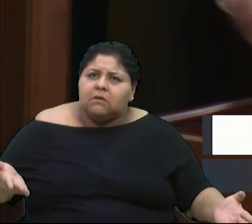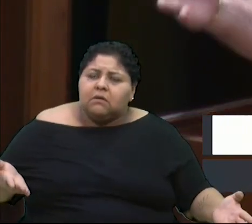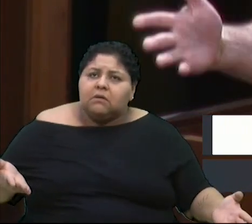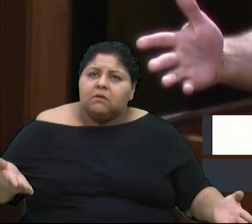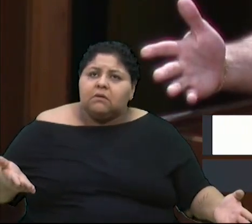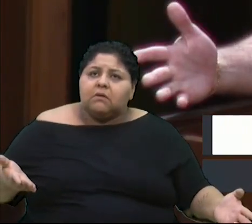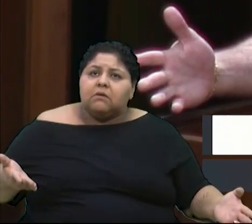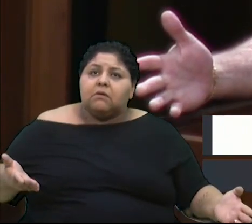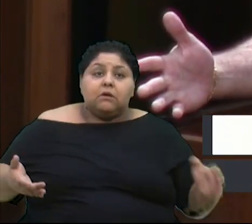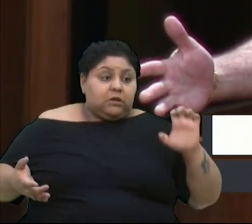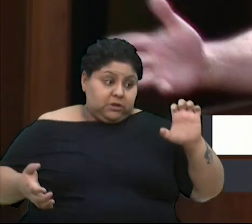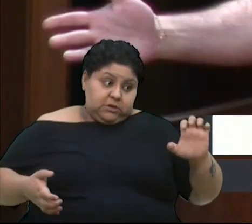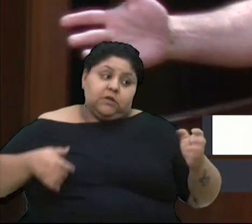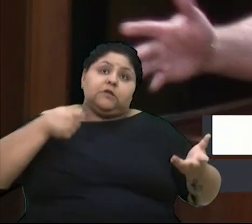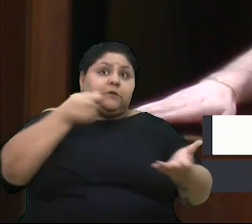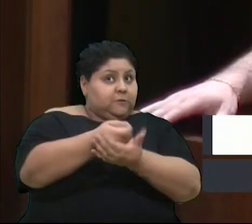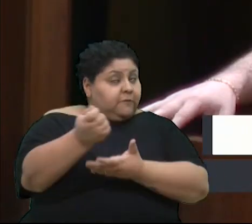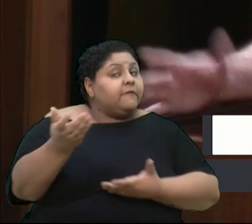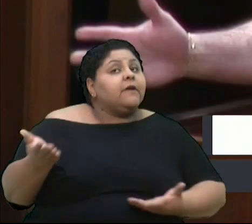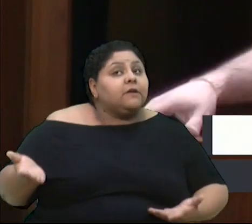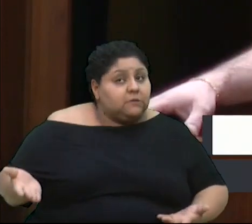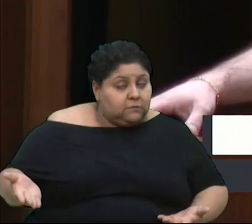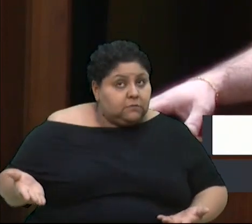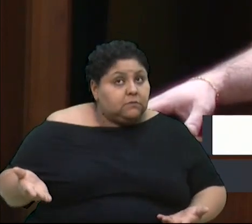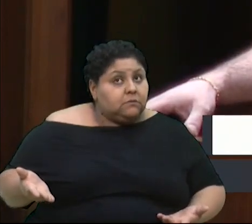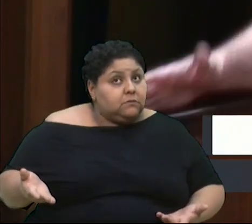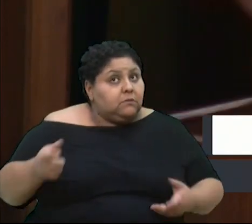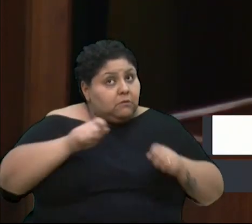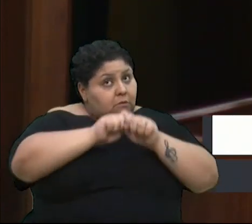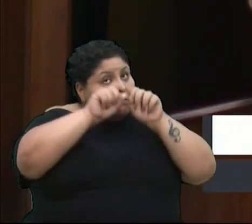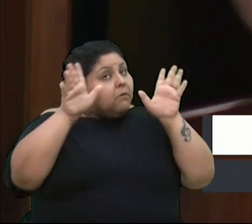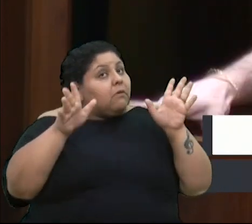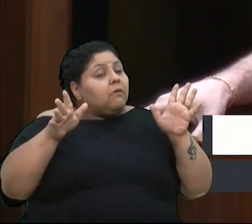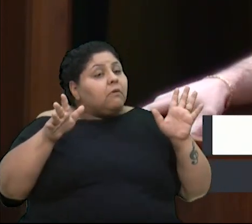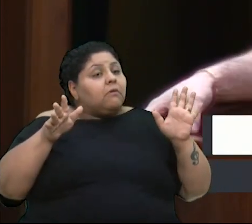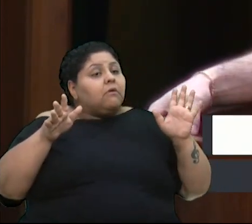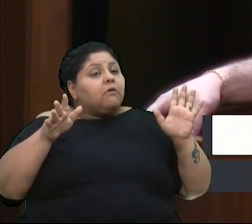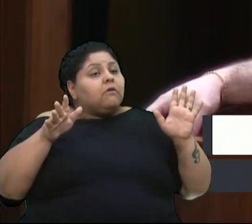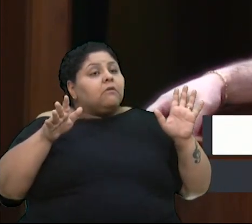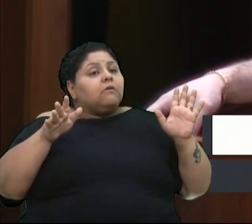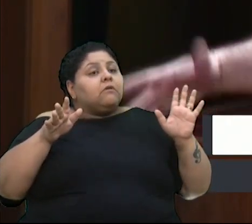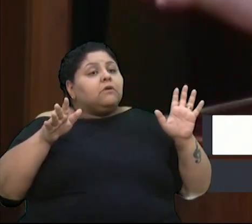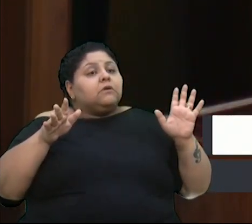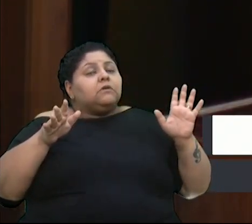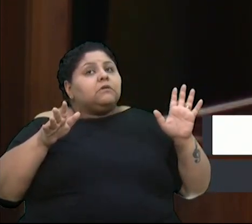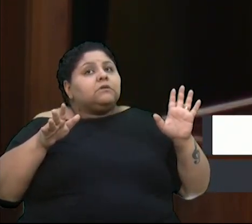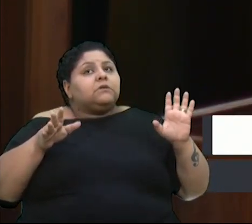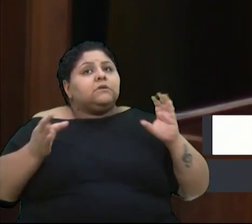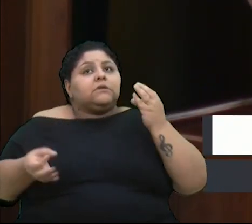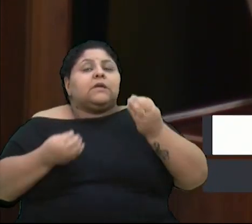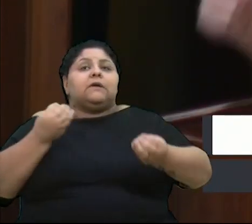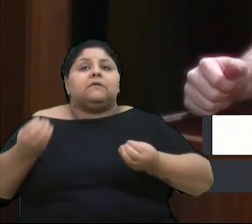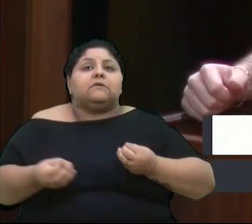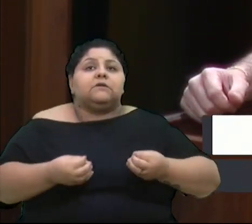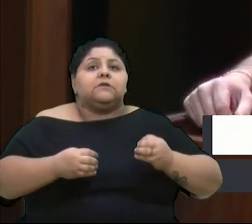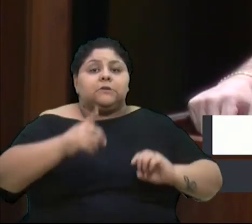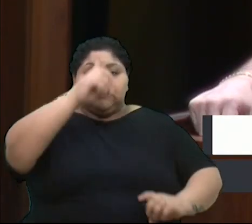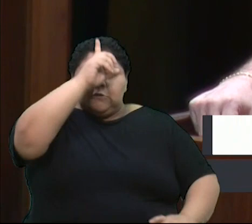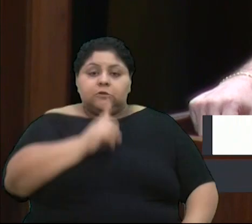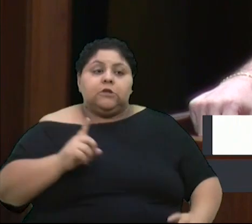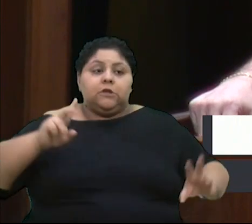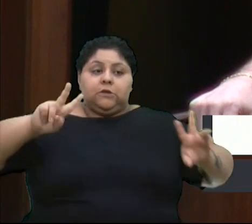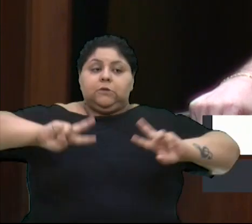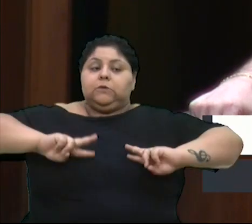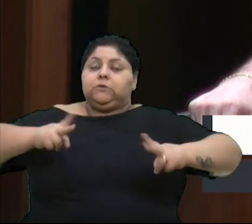Que a esquerda defende, né? Que a esquerda defende, que fique bem claro. Cadê a ONU? Cadê os direitos